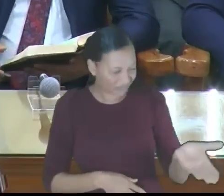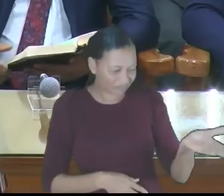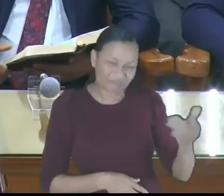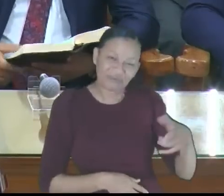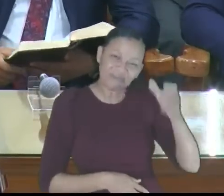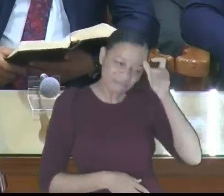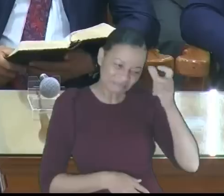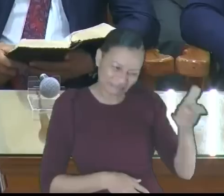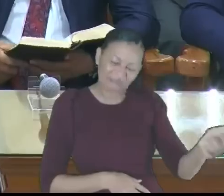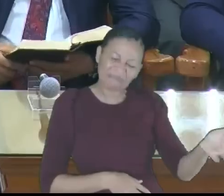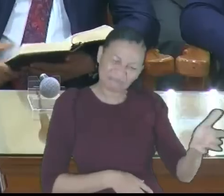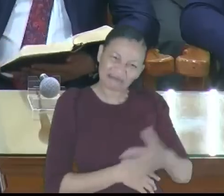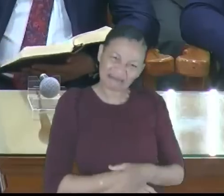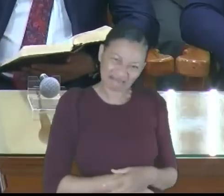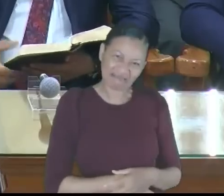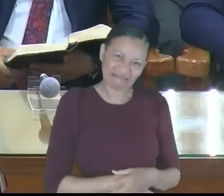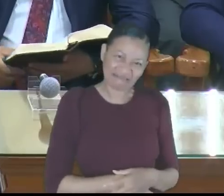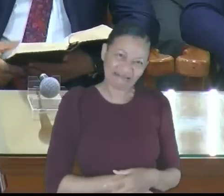é que opera? Glória a Deus.